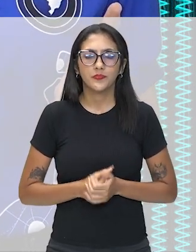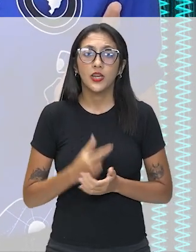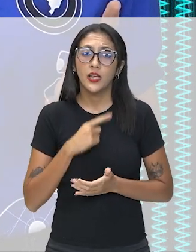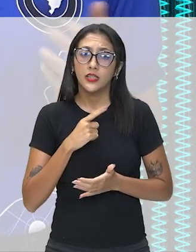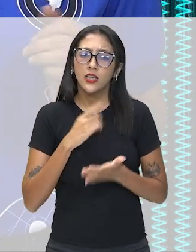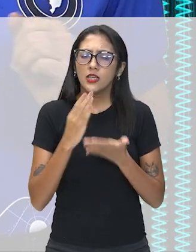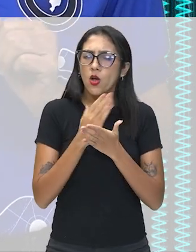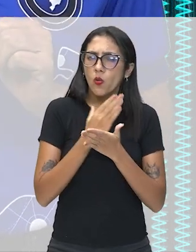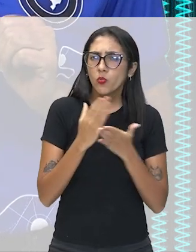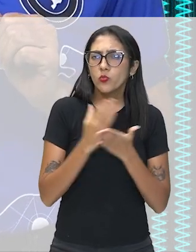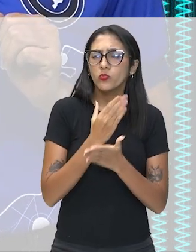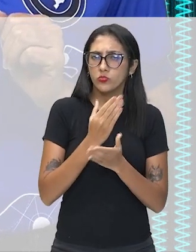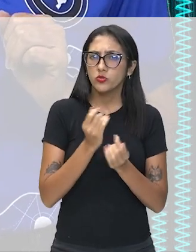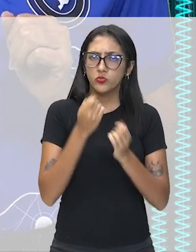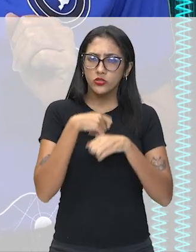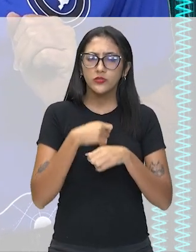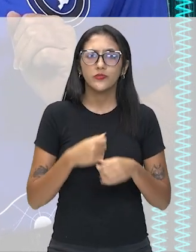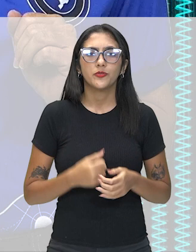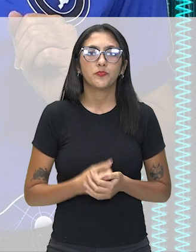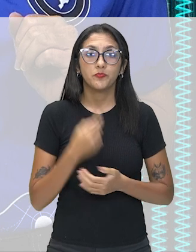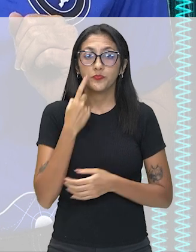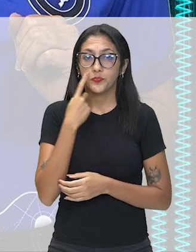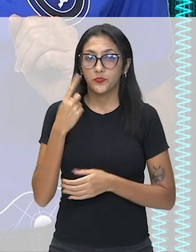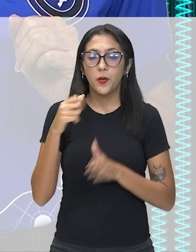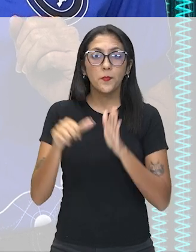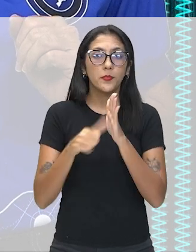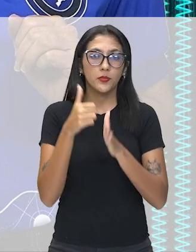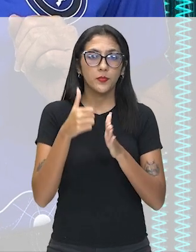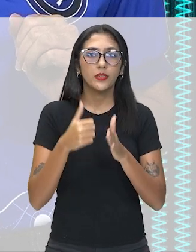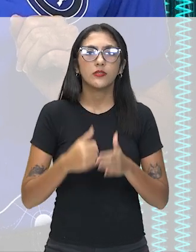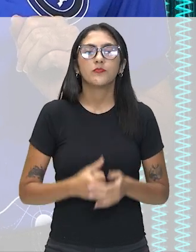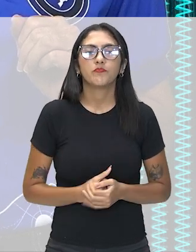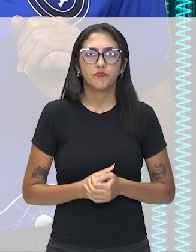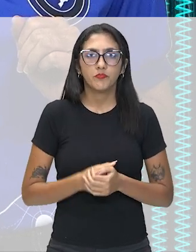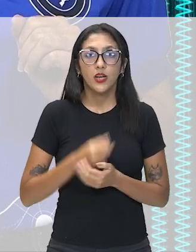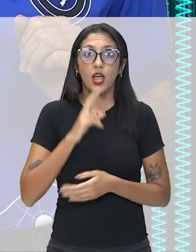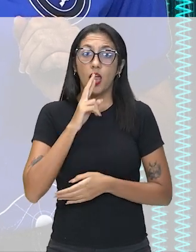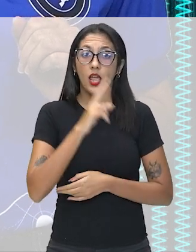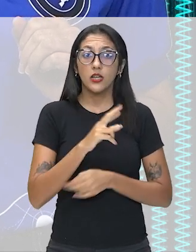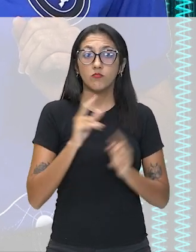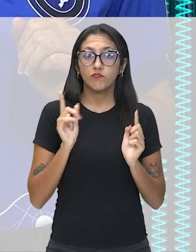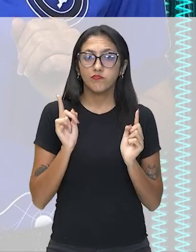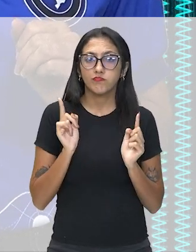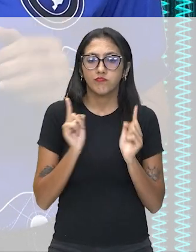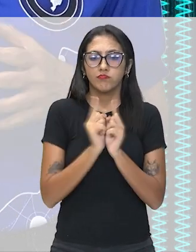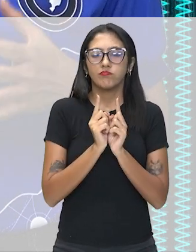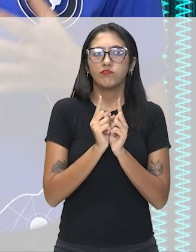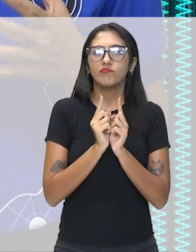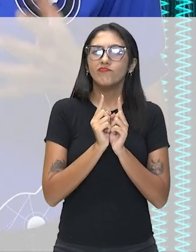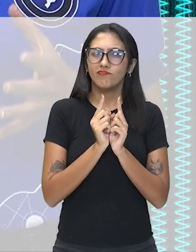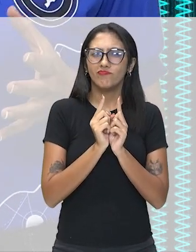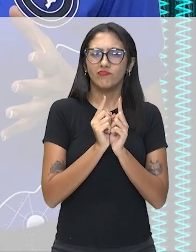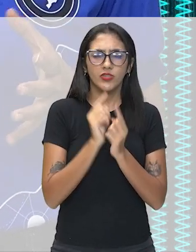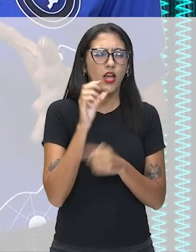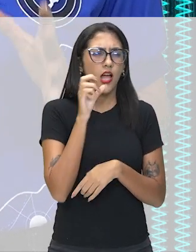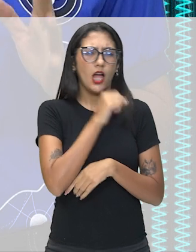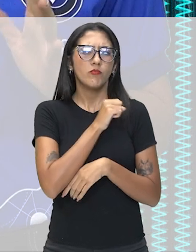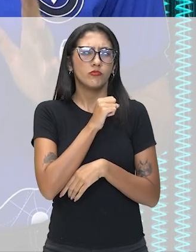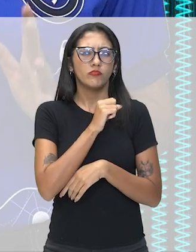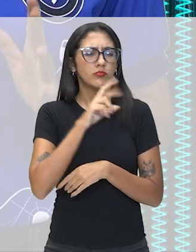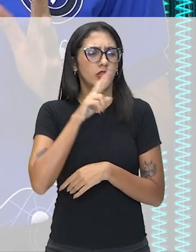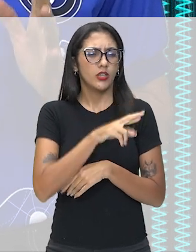de resposta. A primeira a gente vai ver que é essa daqui, ó. Short answers, que são as respostas